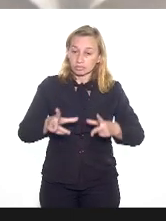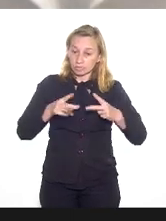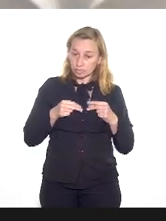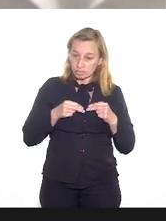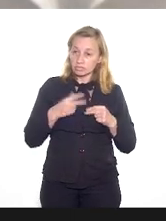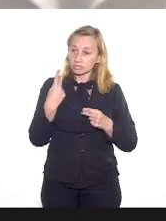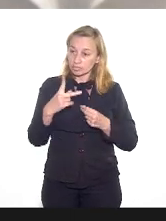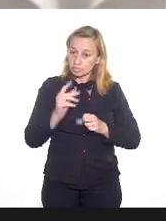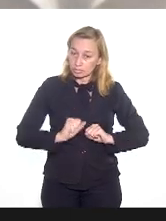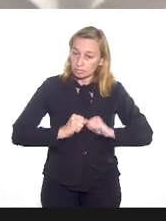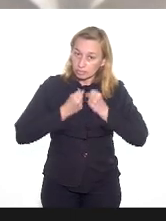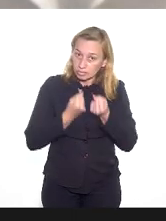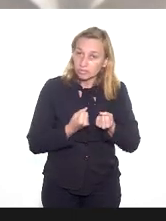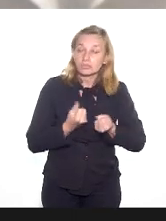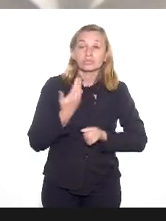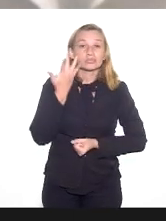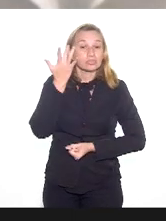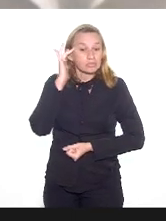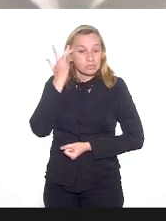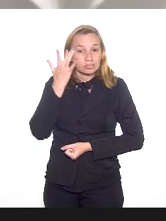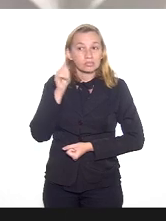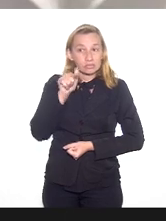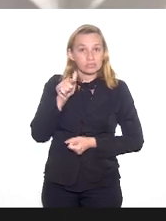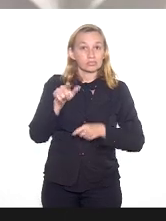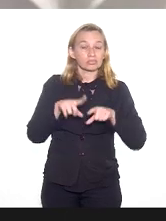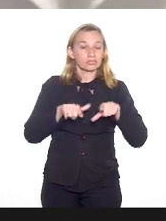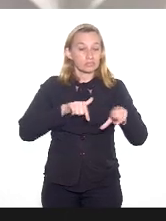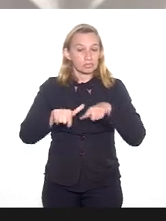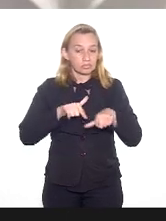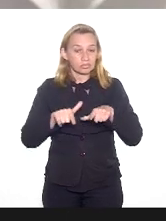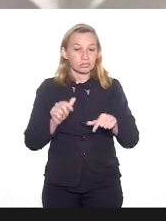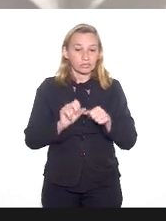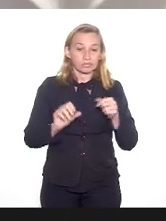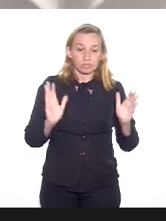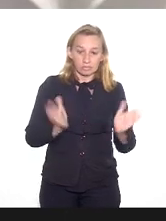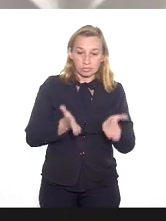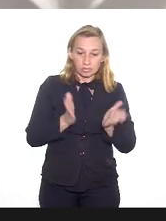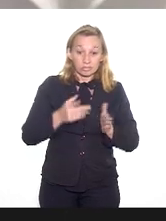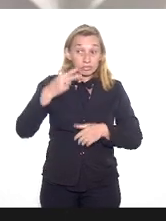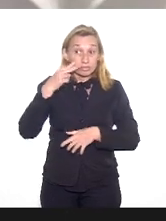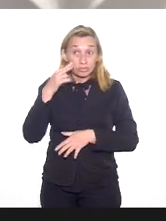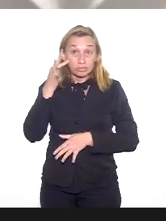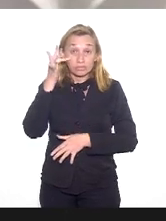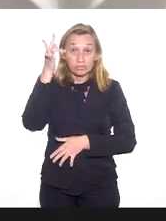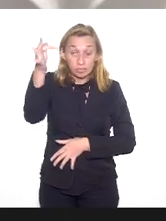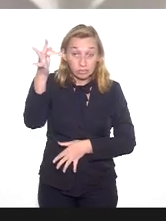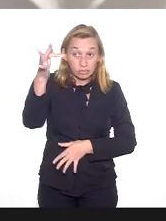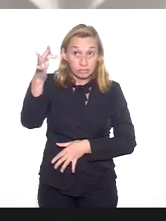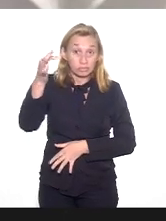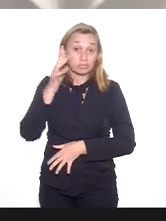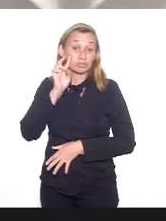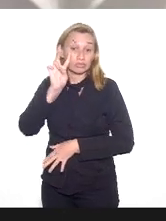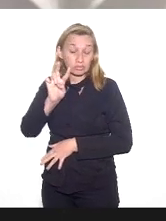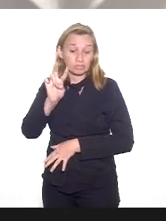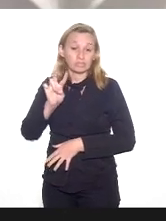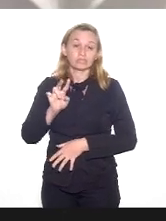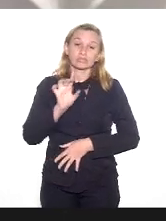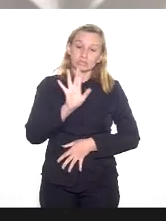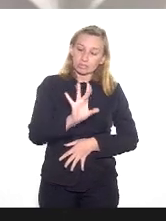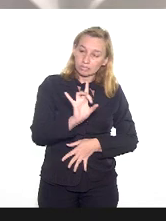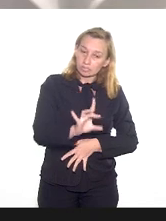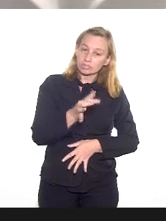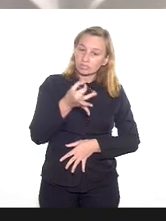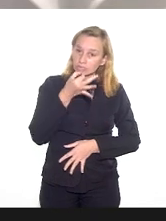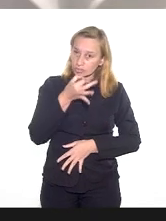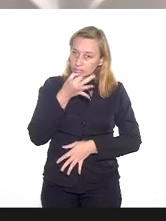sua dedicação. Então, acho que o trabalho que se realiza hoje, ele tem uma visão de futuro. Então, apenas essa sugestão